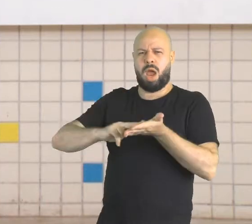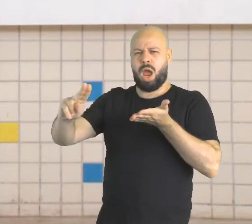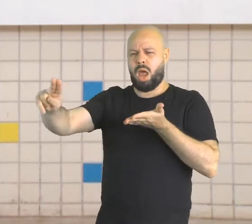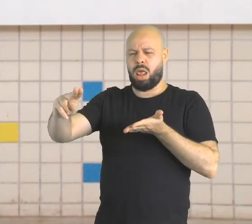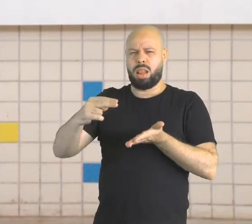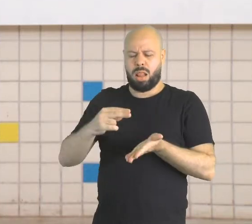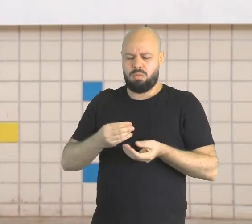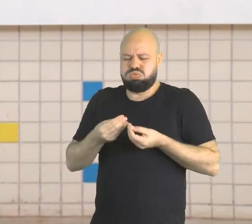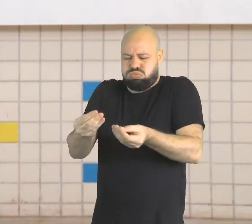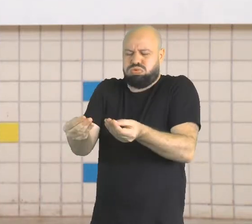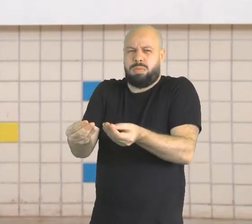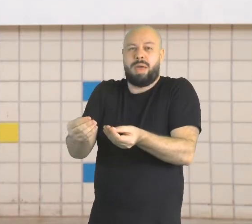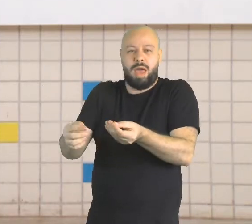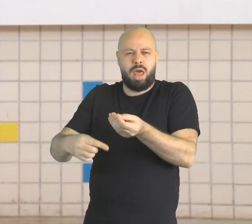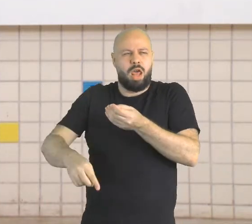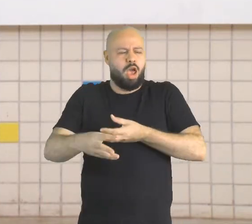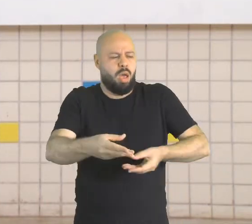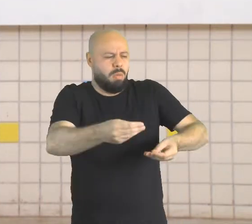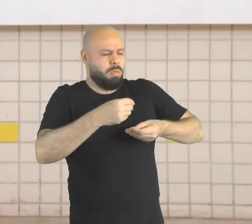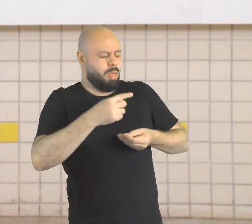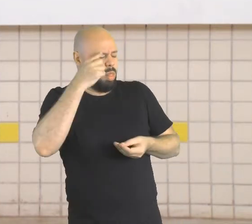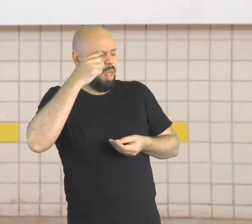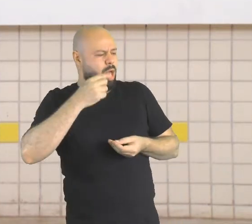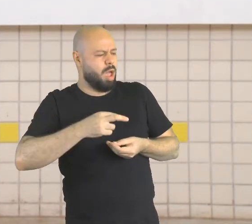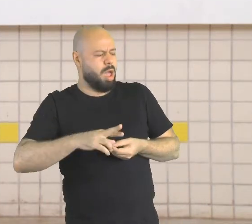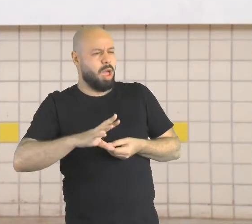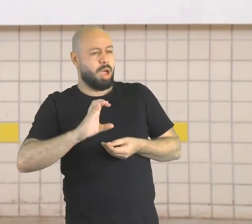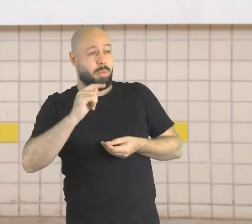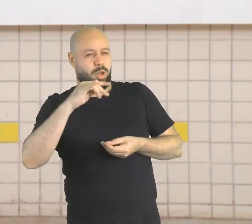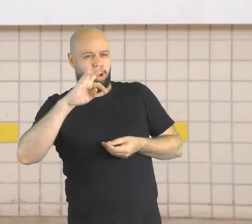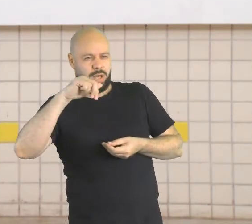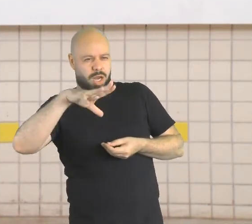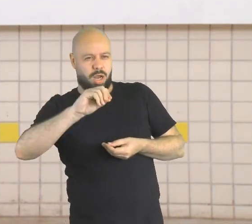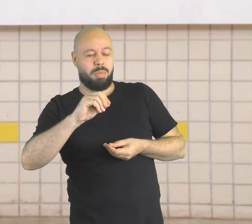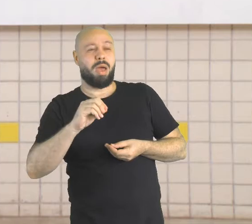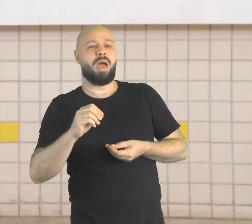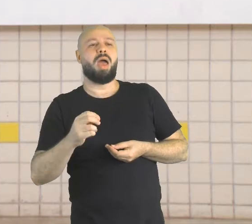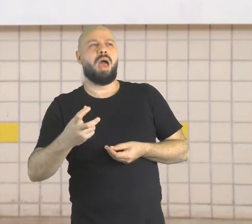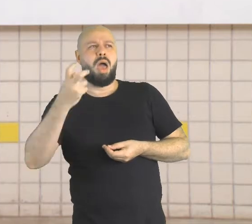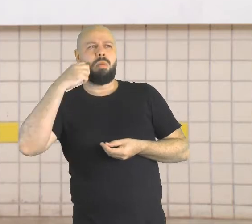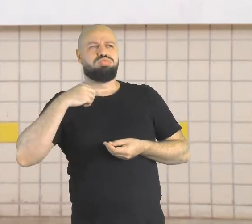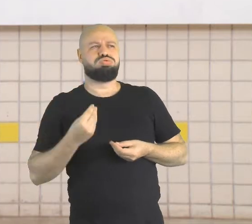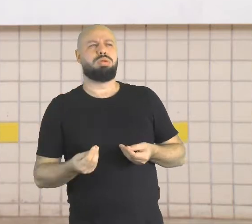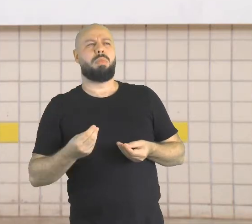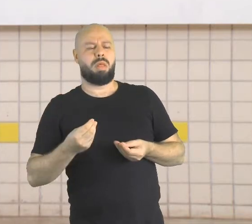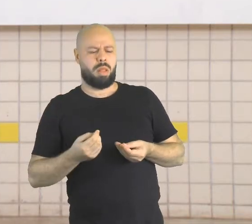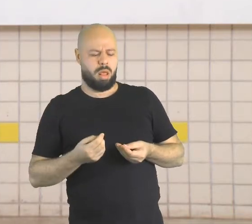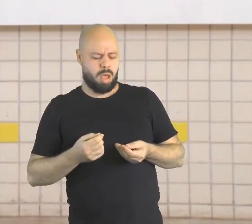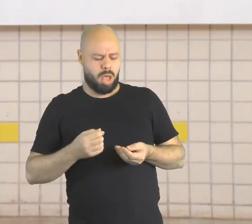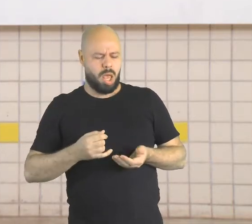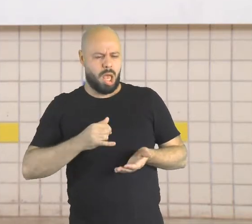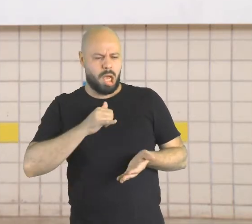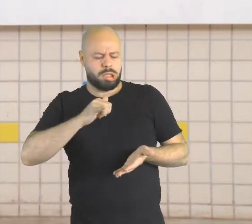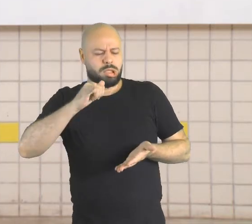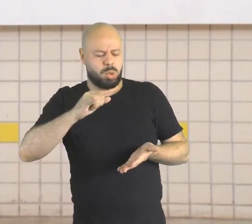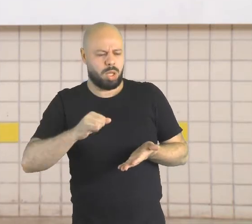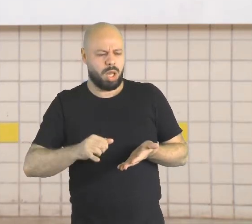doação, né, para o capitão donatário. Aquela carta de doação, ela determinava, né, a posse sobre a